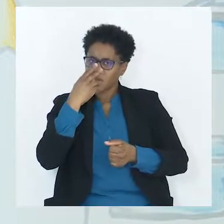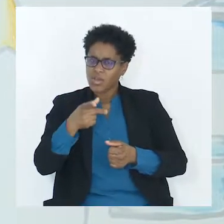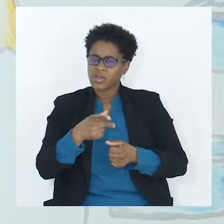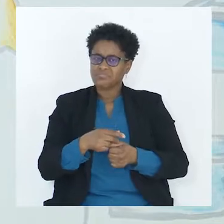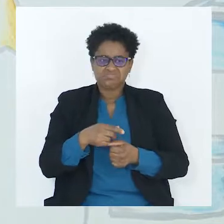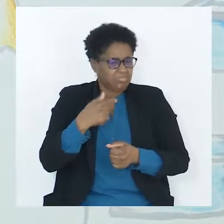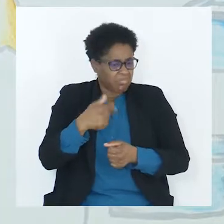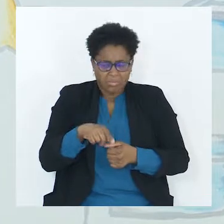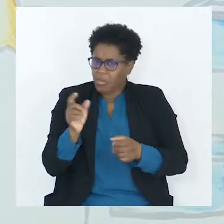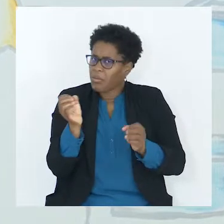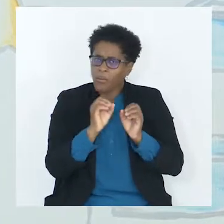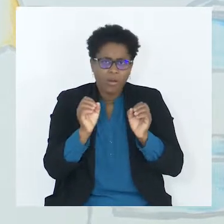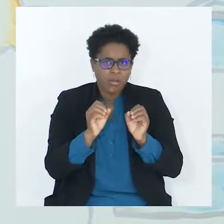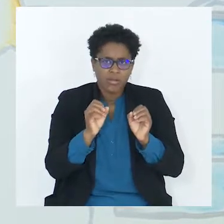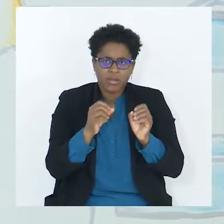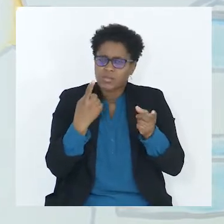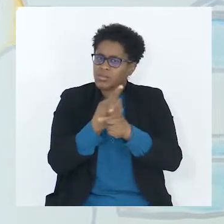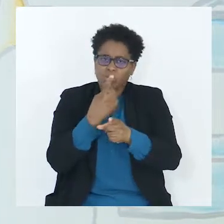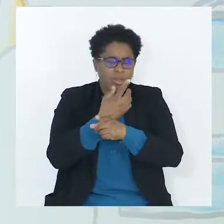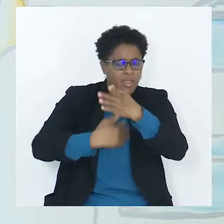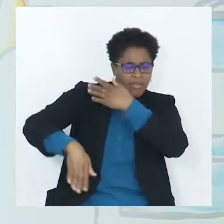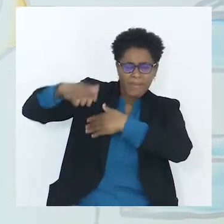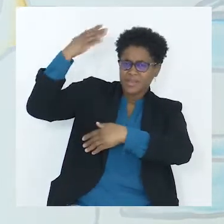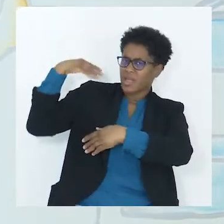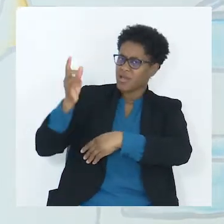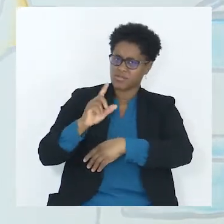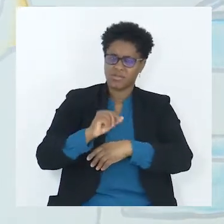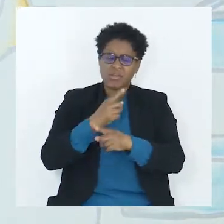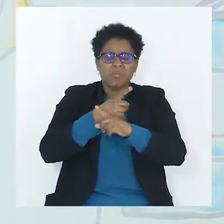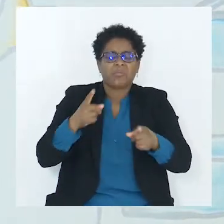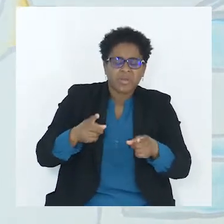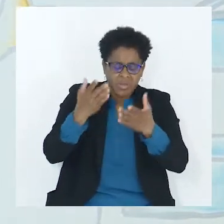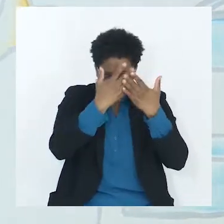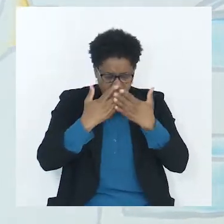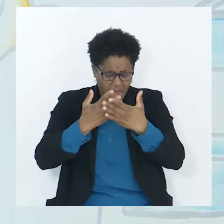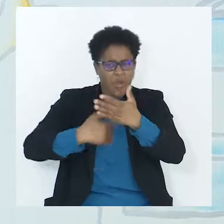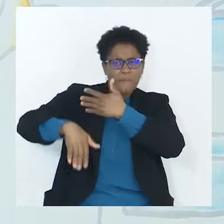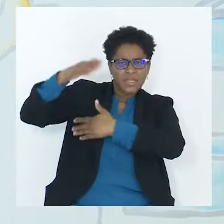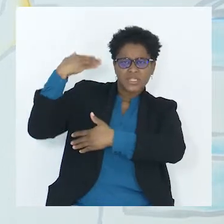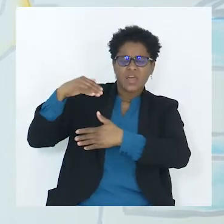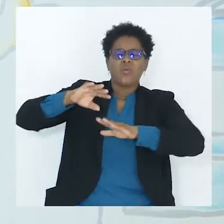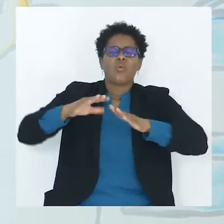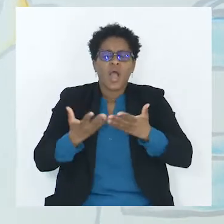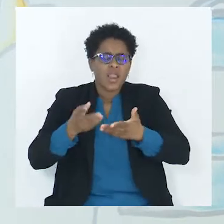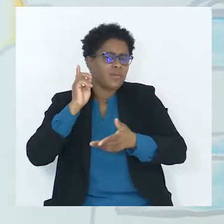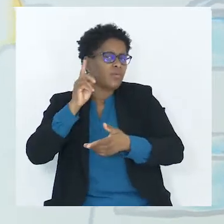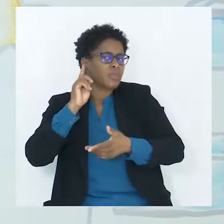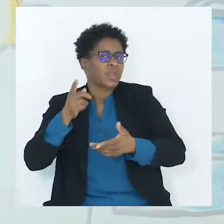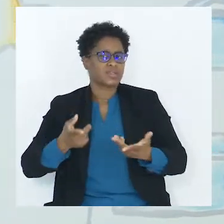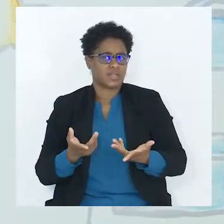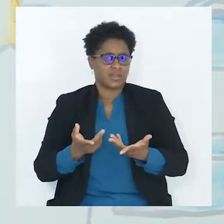A história não trata de algo de passado. Para que estudar o passado? Qual é a